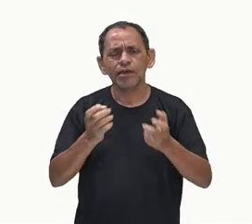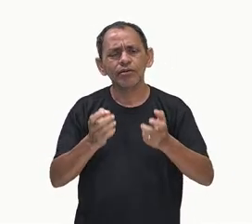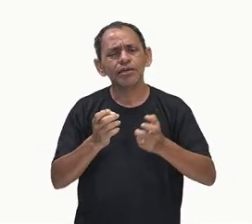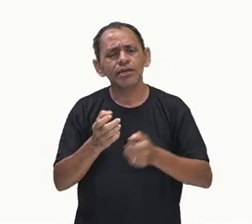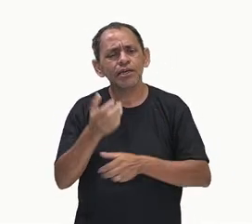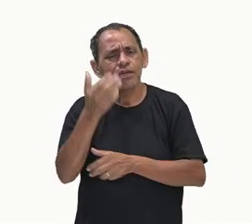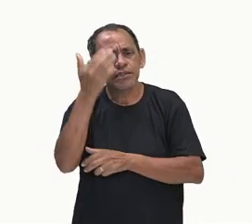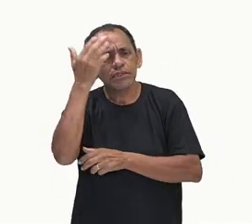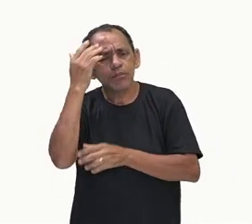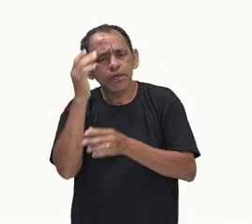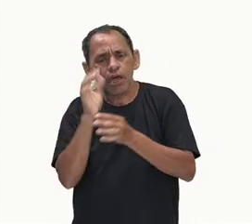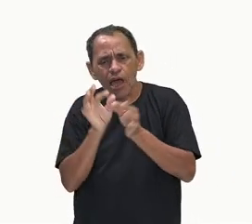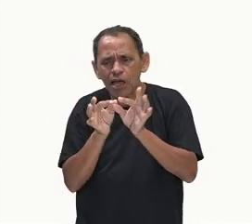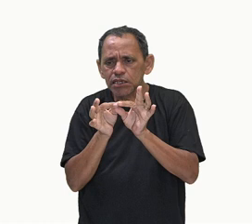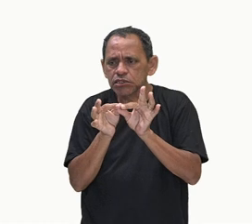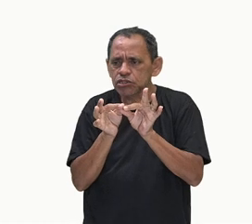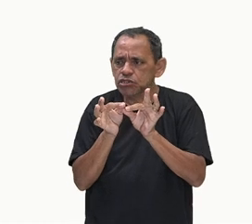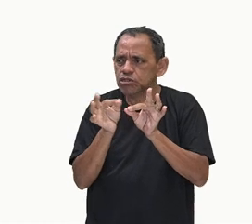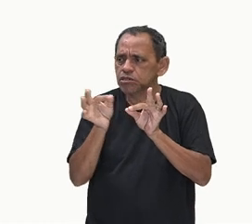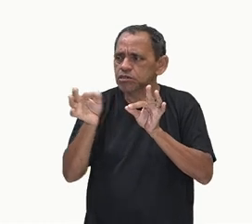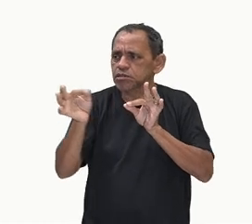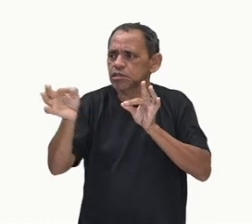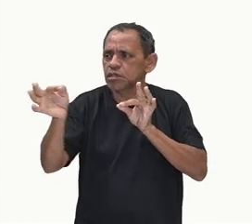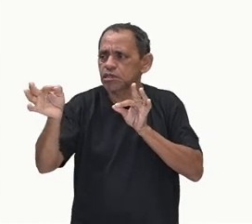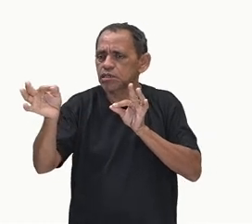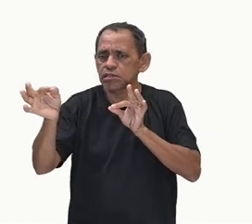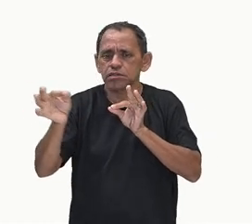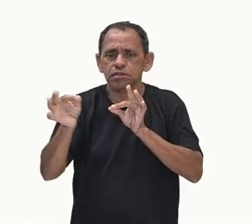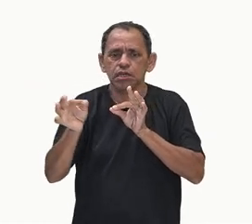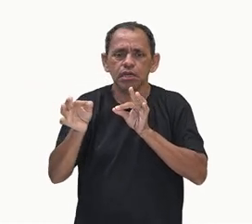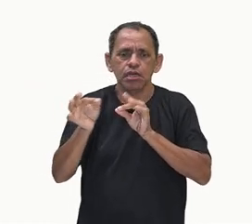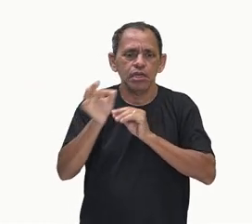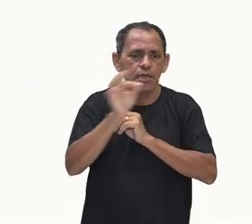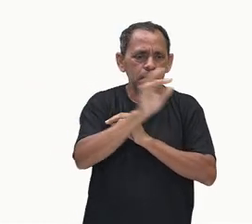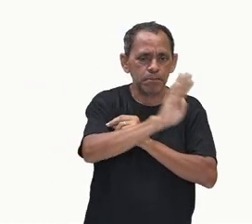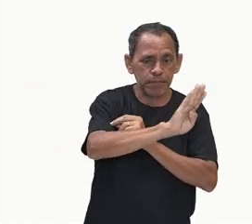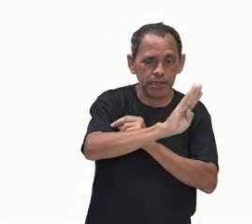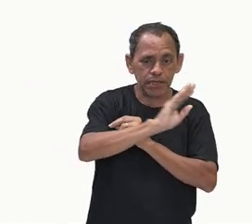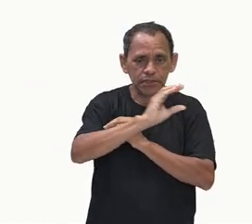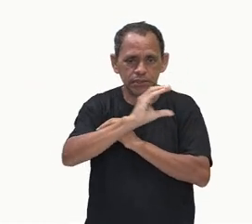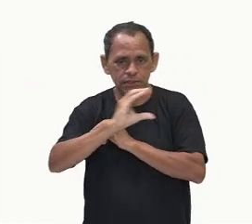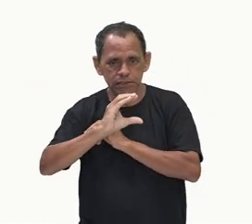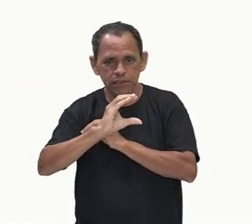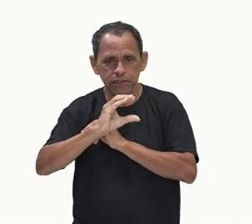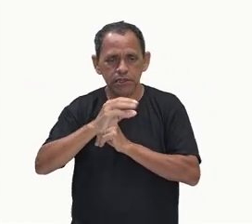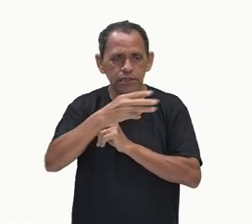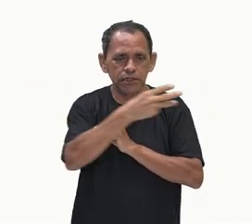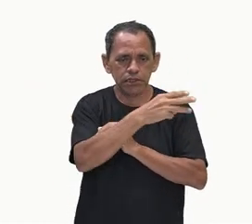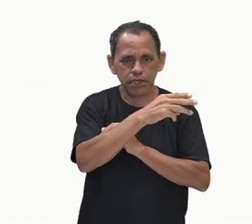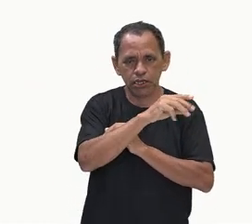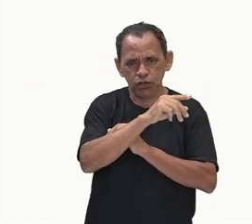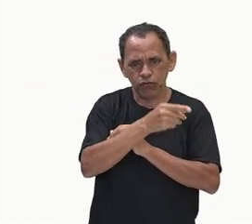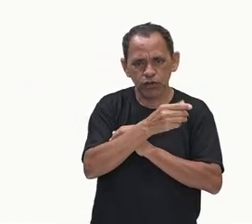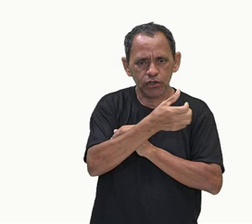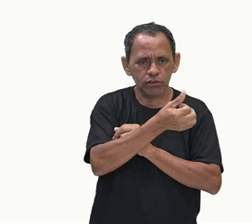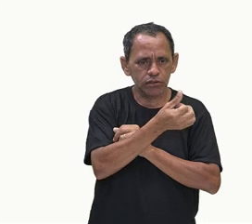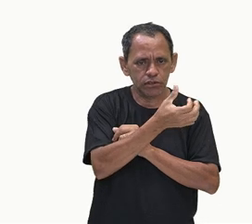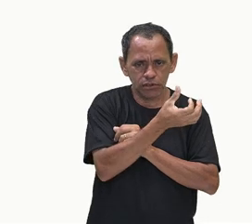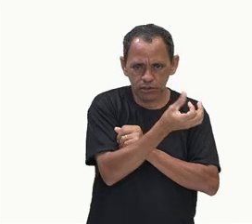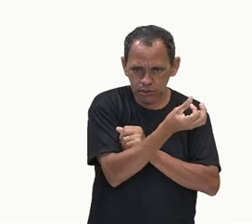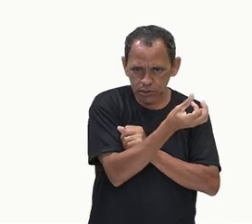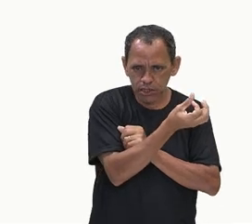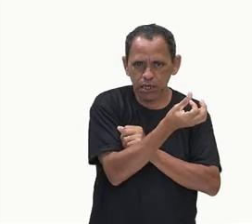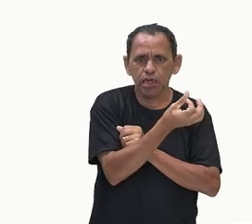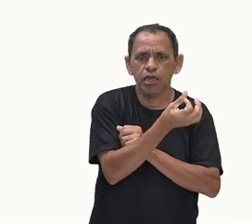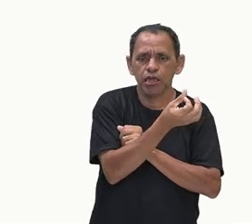é a distância entre B e C que seria essa Soma 3,16 Mais o valor que a gente encontrou